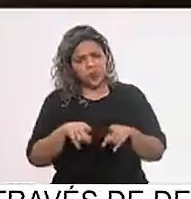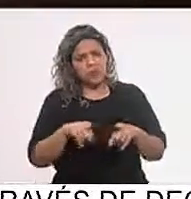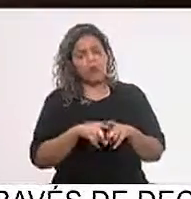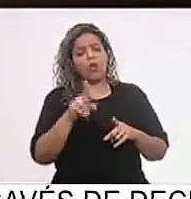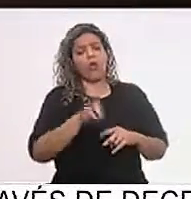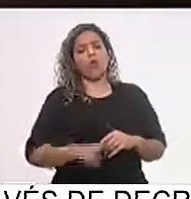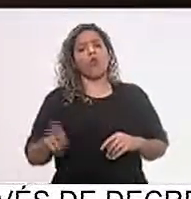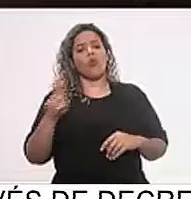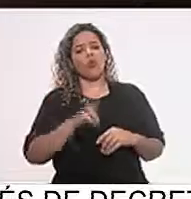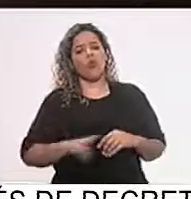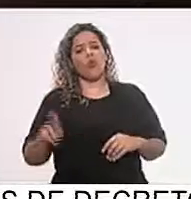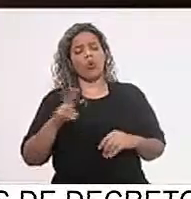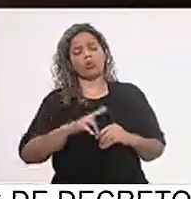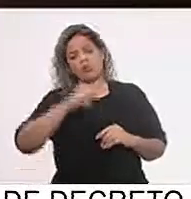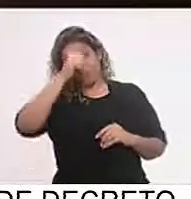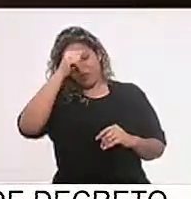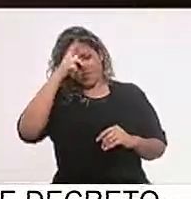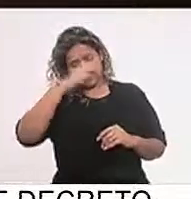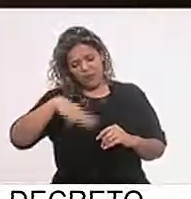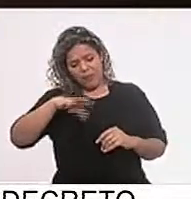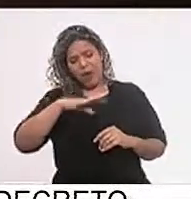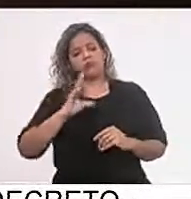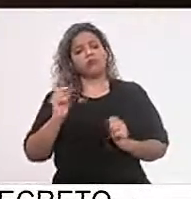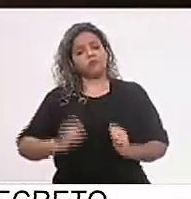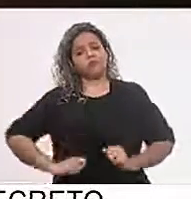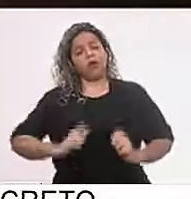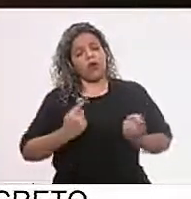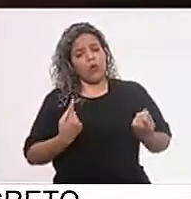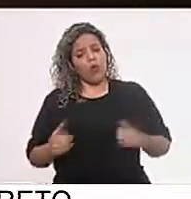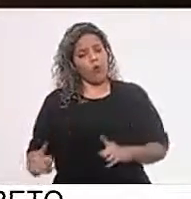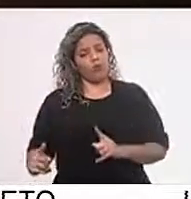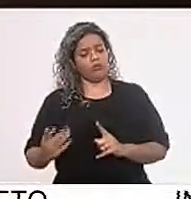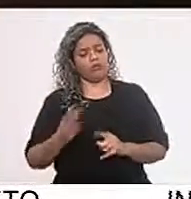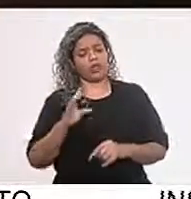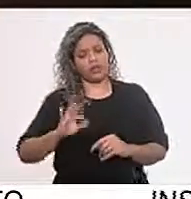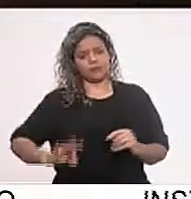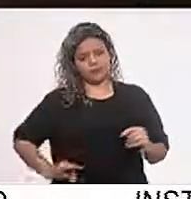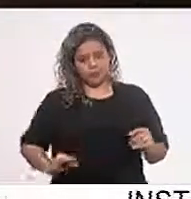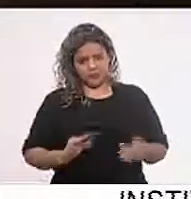possa combater e enfrentar a criminalidade devidamente armada. Muito obrigado, senhor presidente.